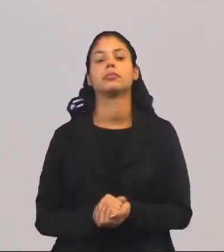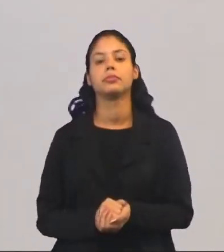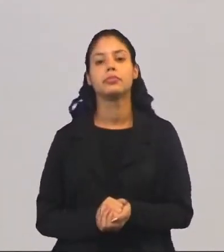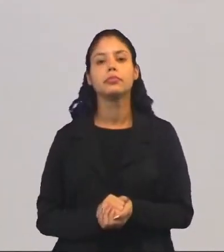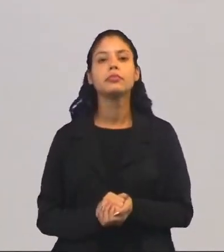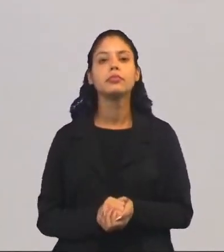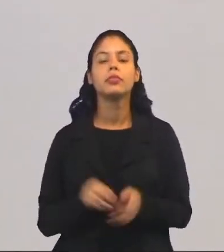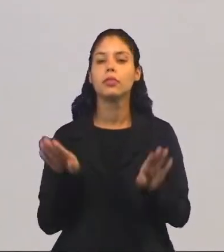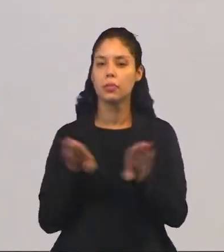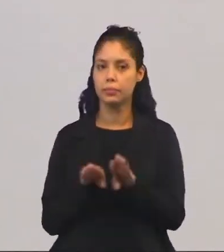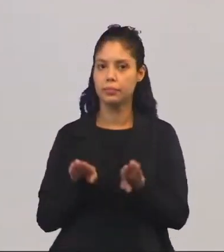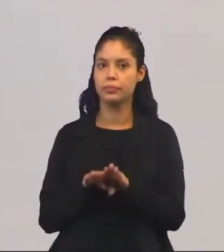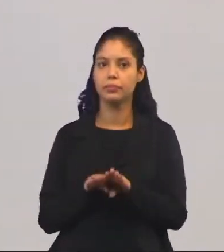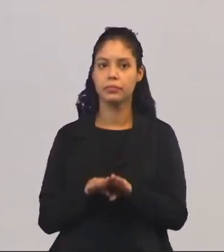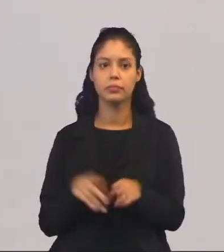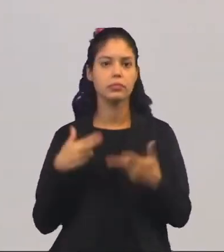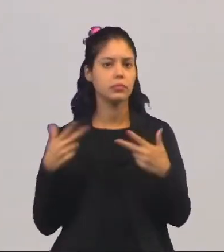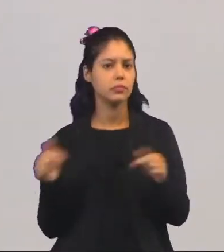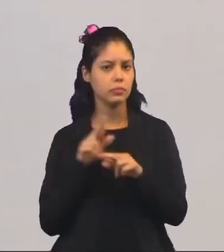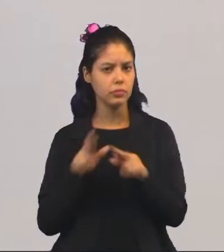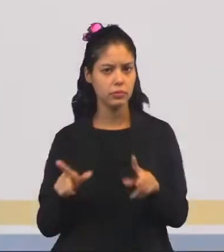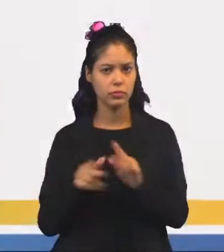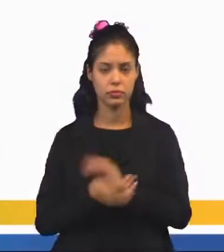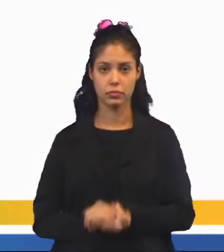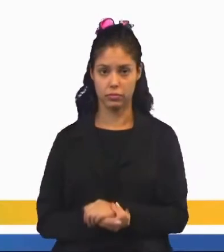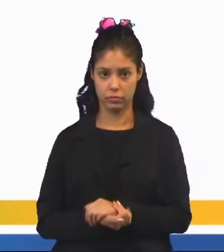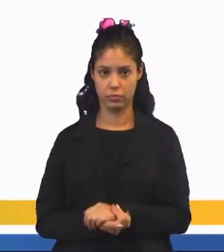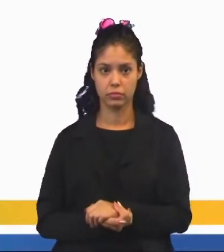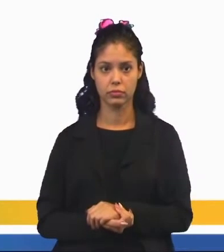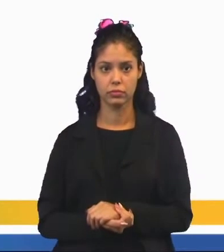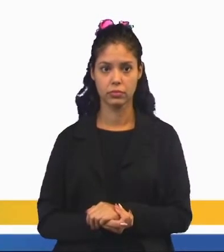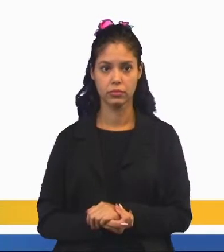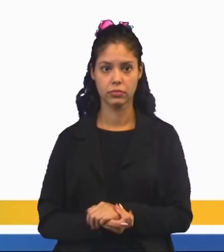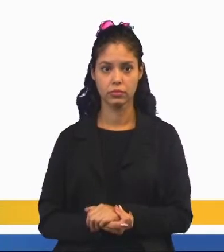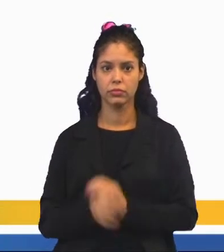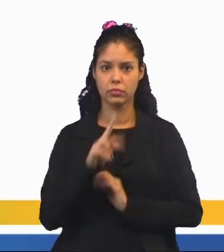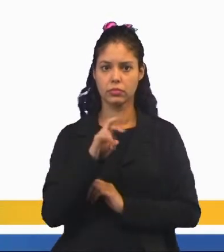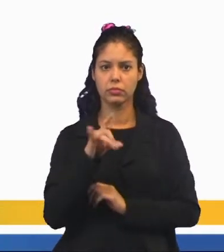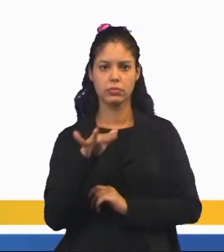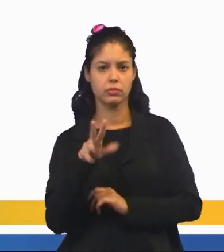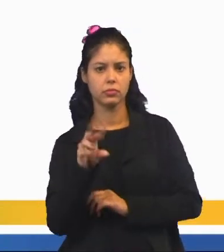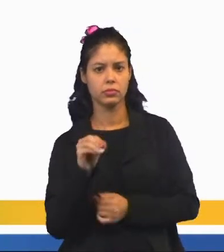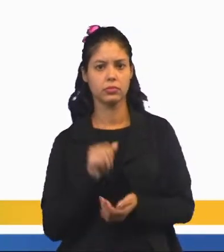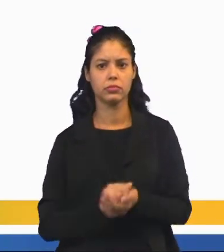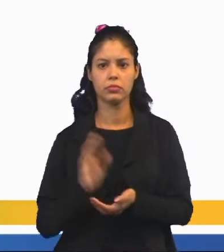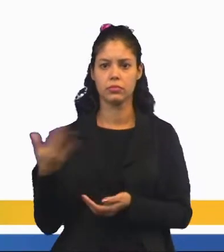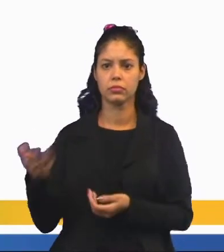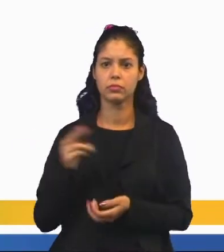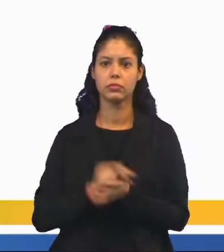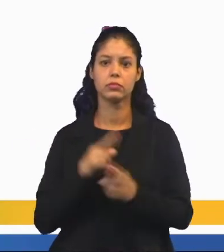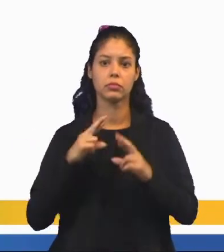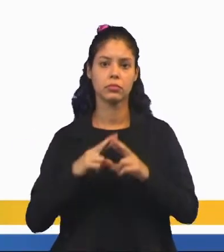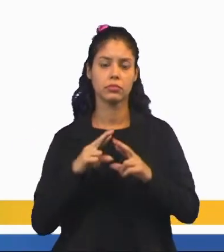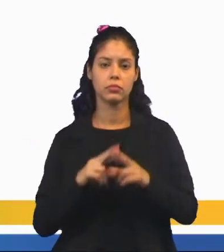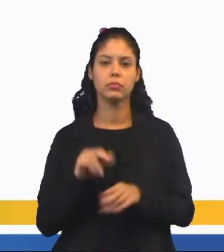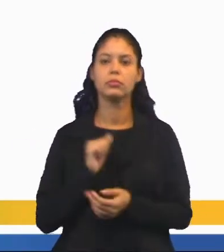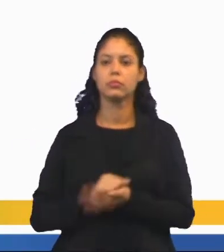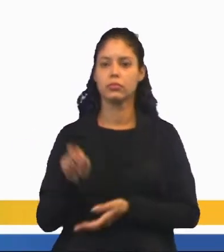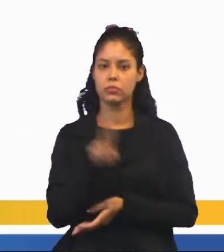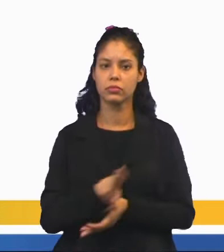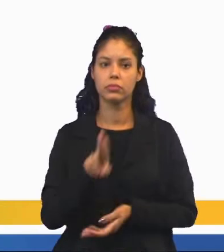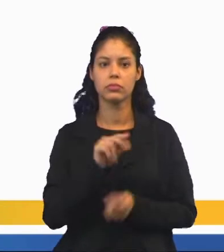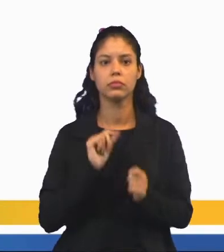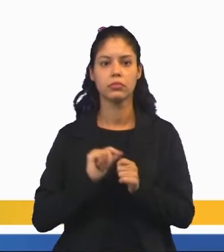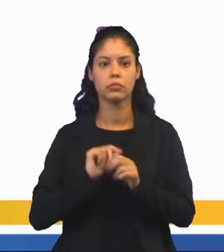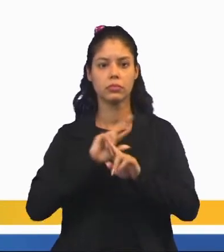o reaproveitamento são coisas diferentes, vamos ver? O reaproveitamento, quando o material reciclável